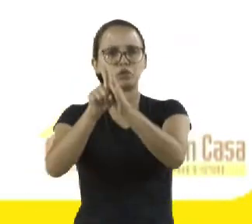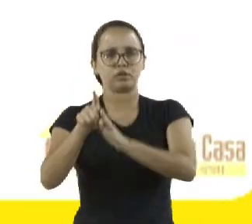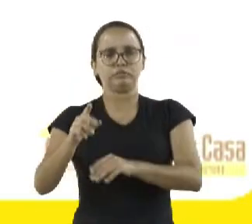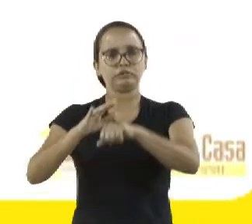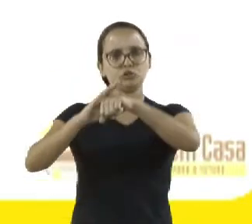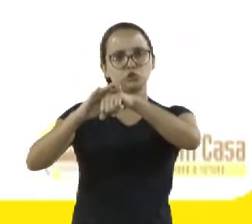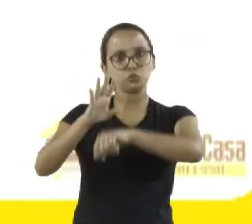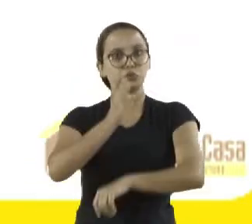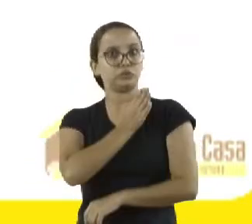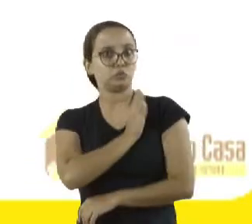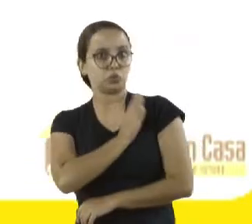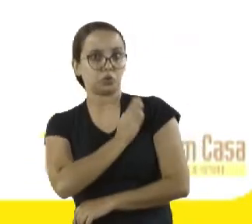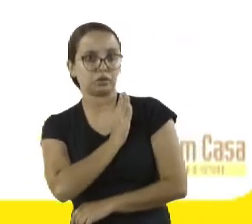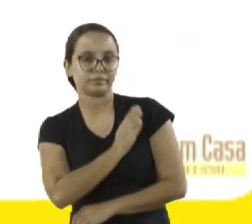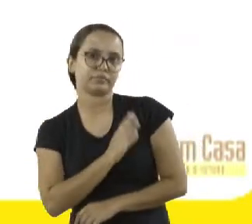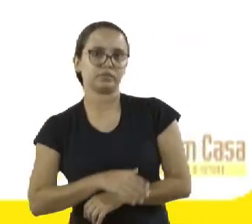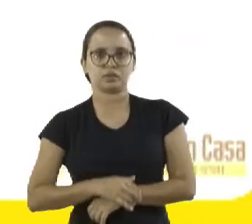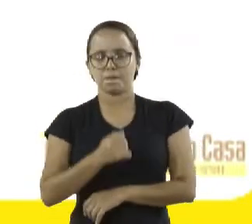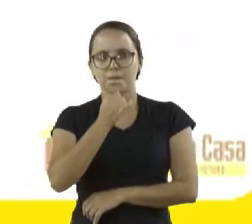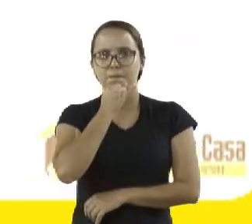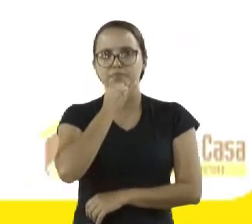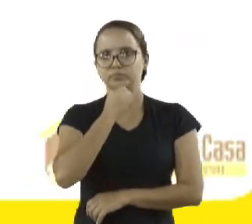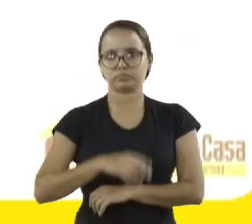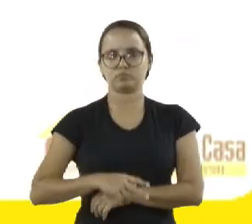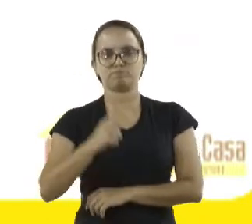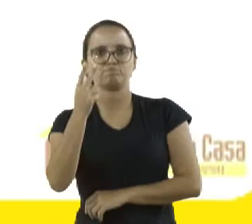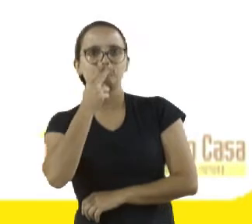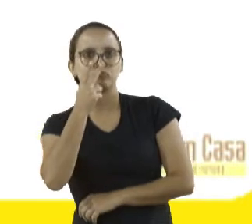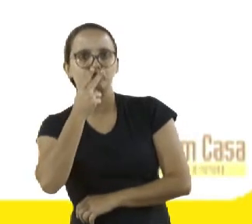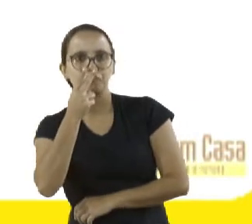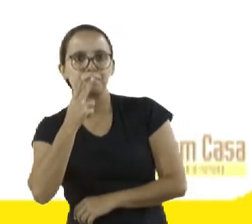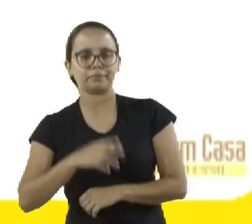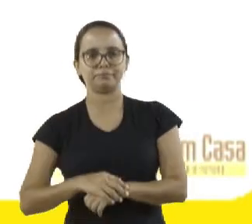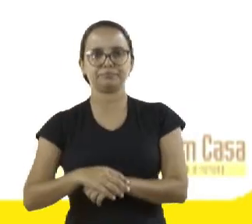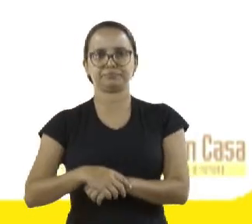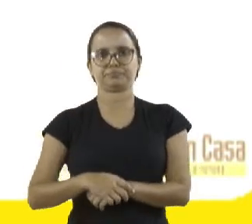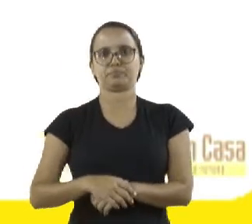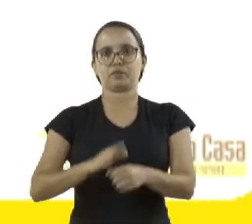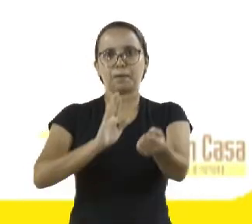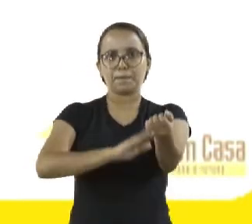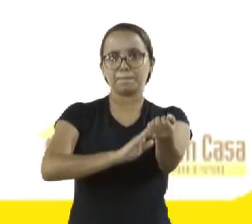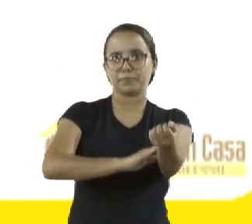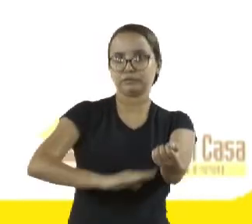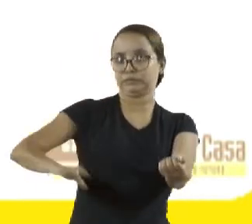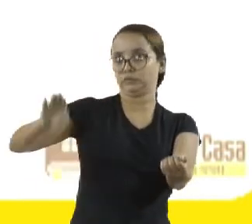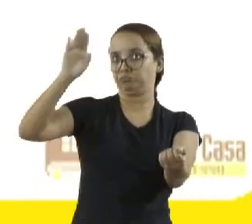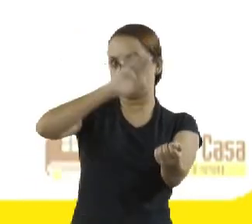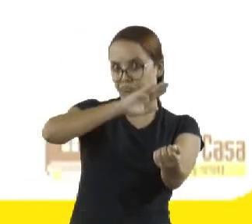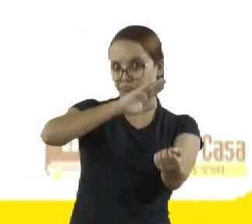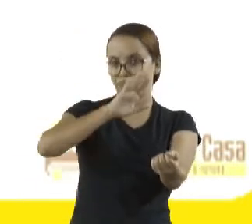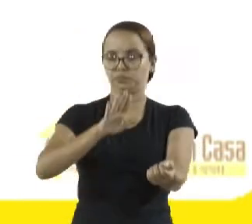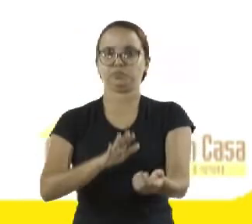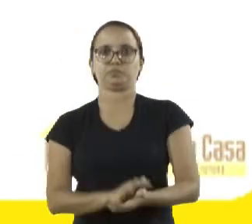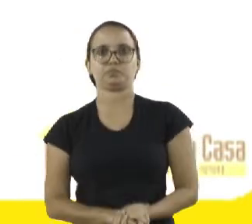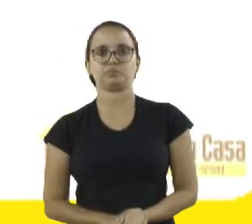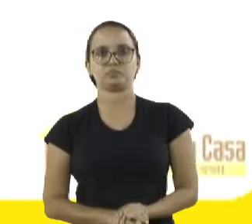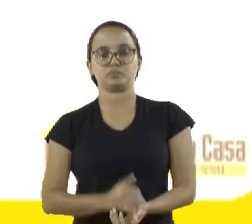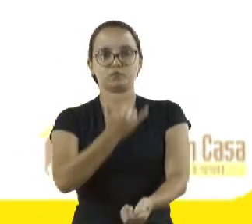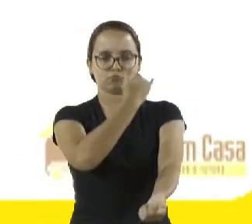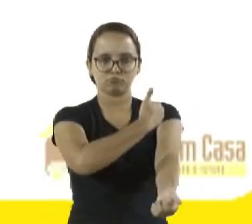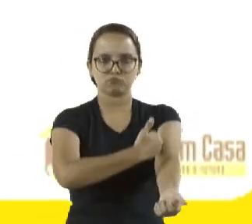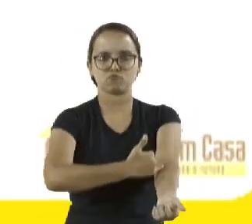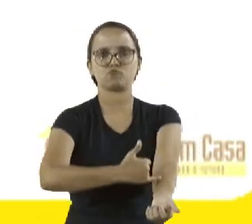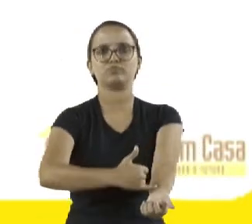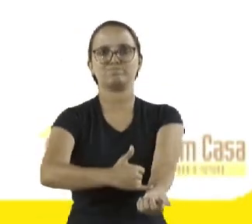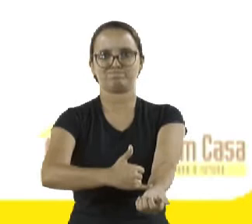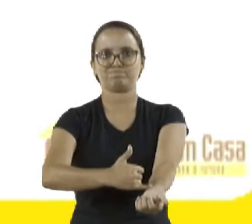fatores de risco são fumar, o tabagismo, a hipertensão arterial, a pressão alta, o